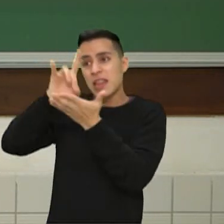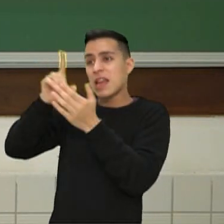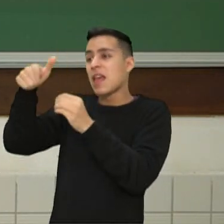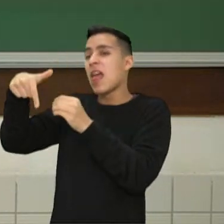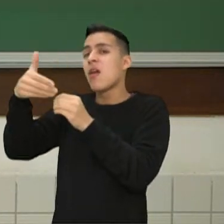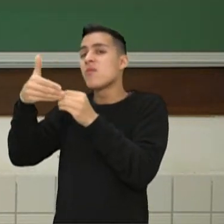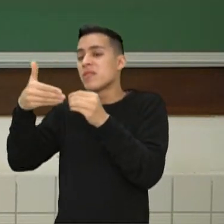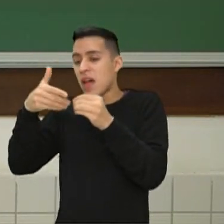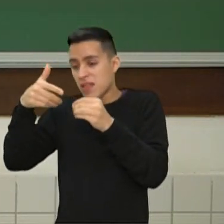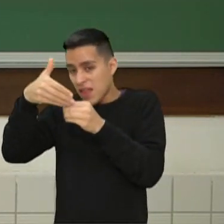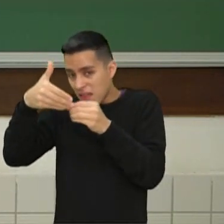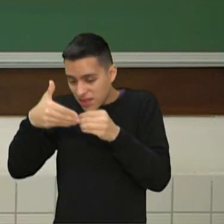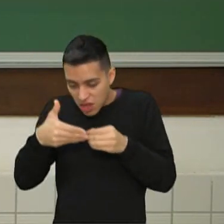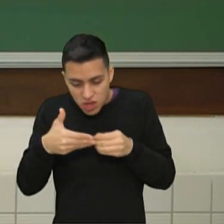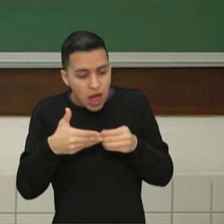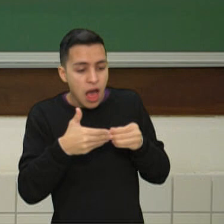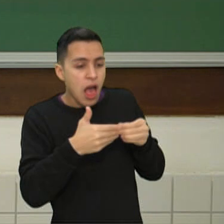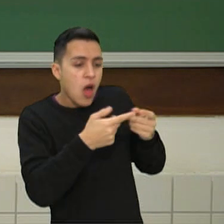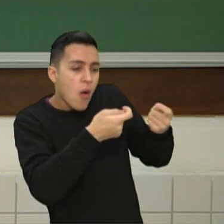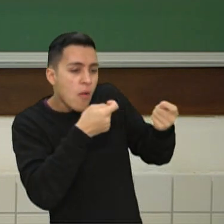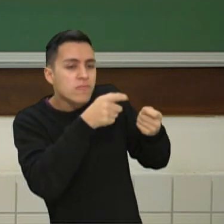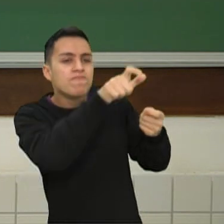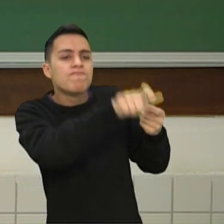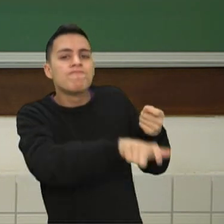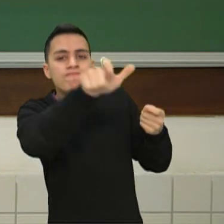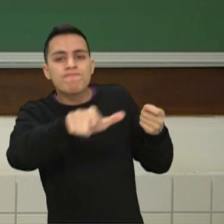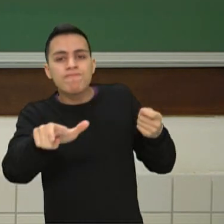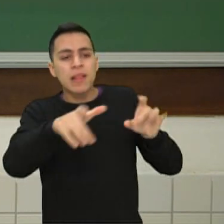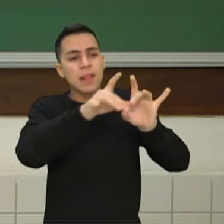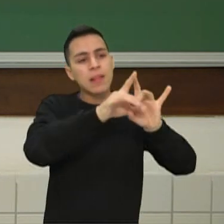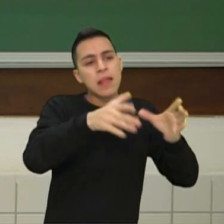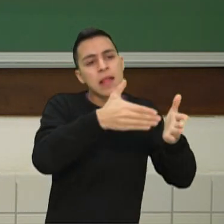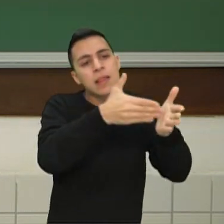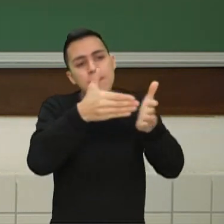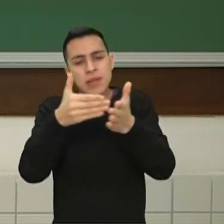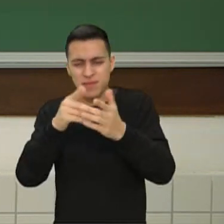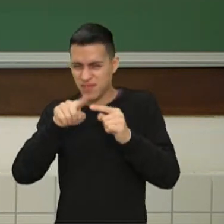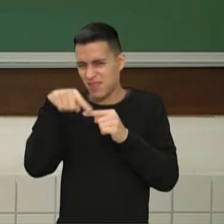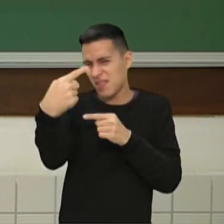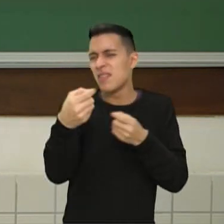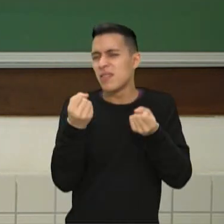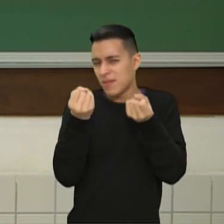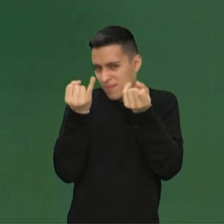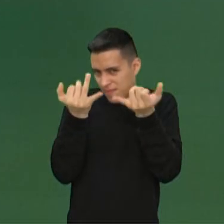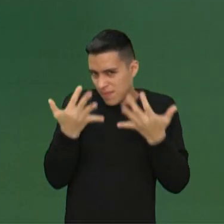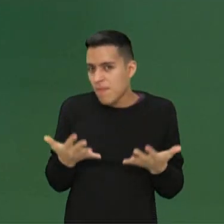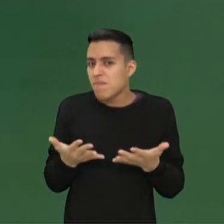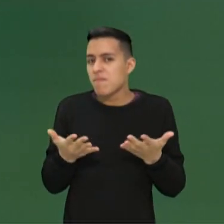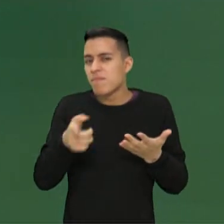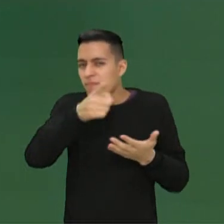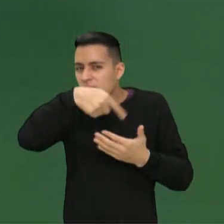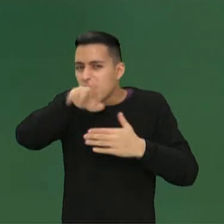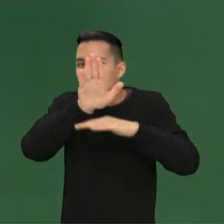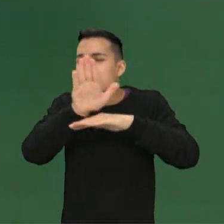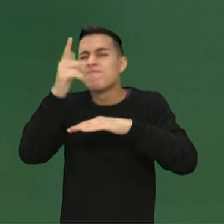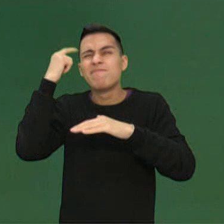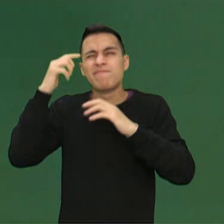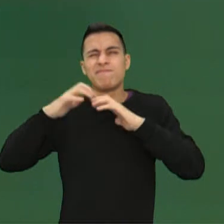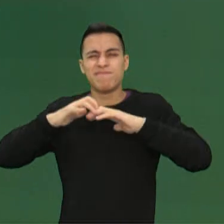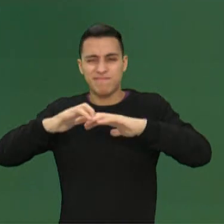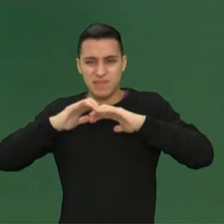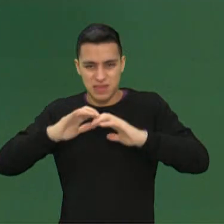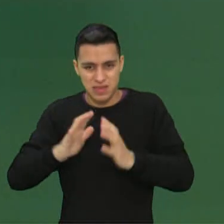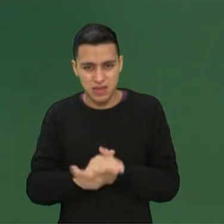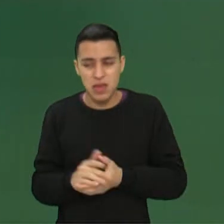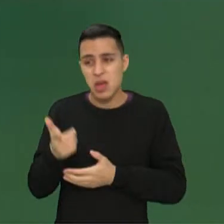que organiza as liberdades individuais das pessoas. Tá? Para explicar isso um pouquinho melhor, também para jogar uma reflexão aí, vamos